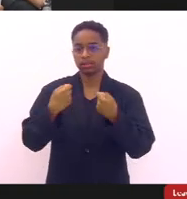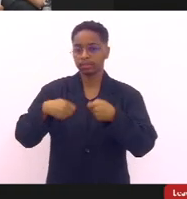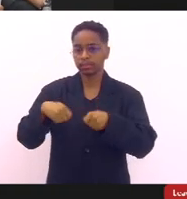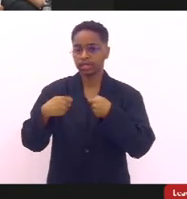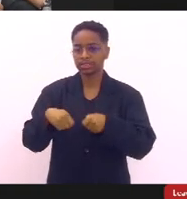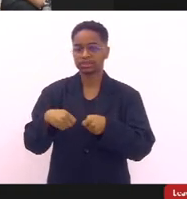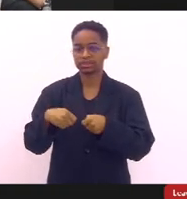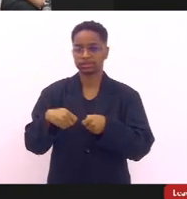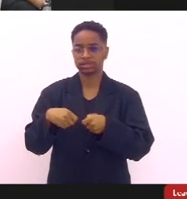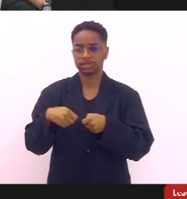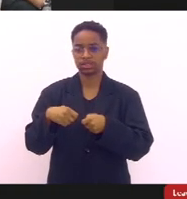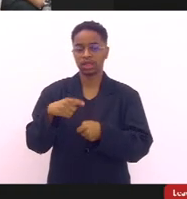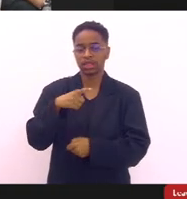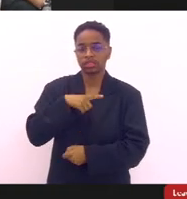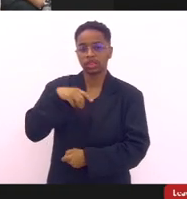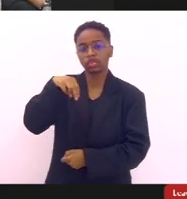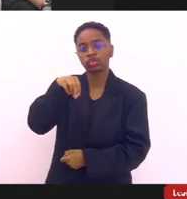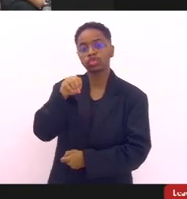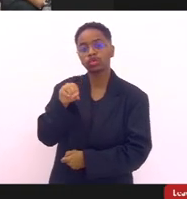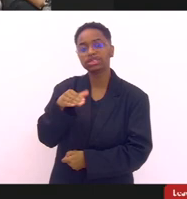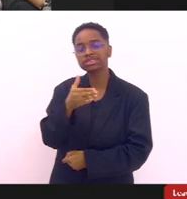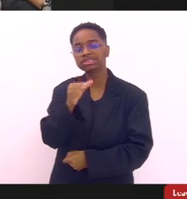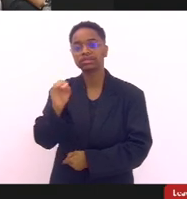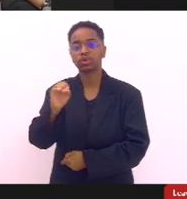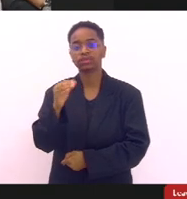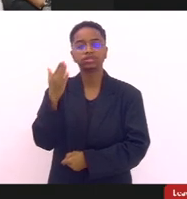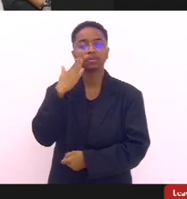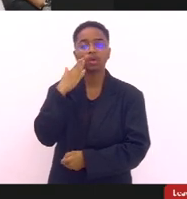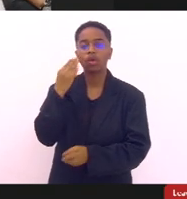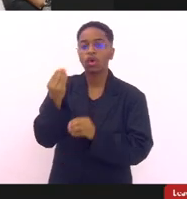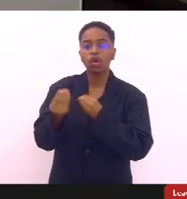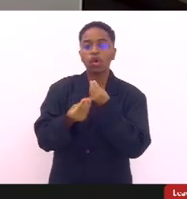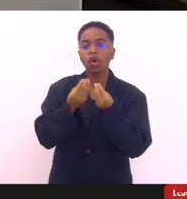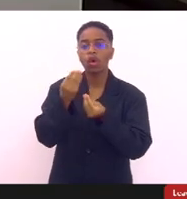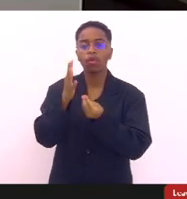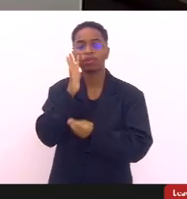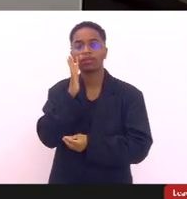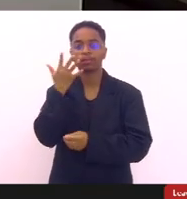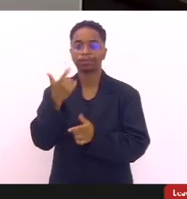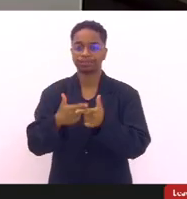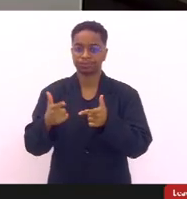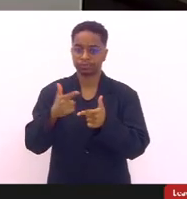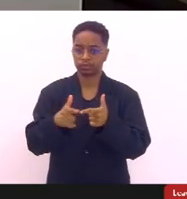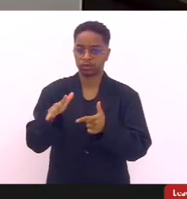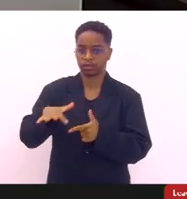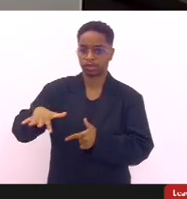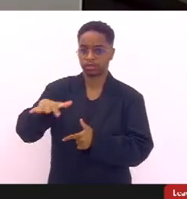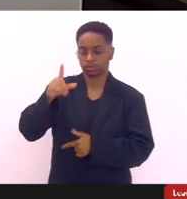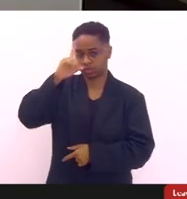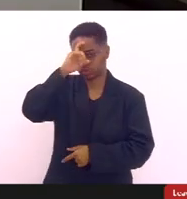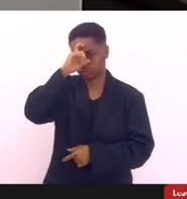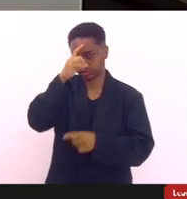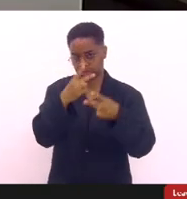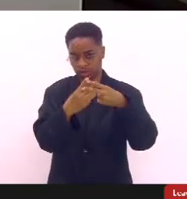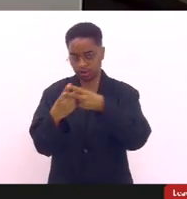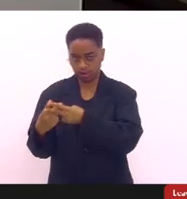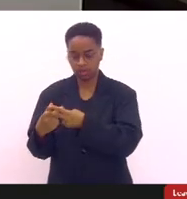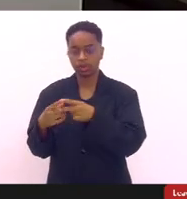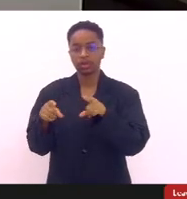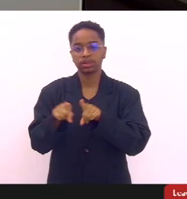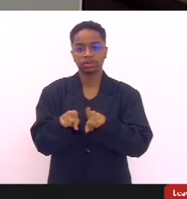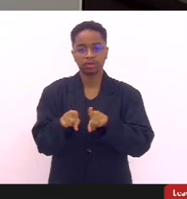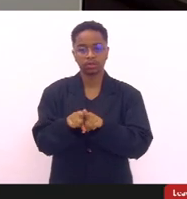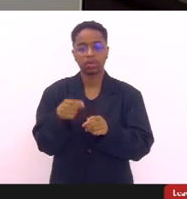de noção, né? De como vai ser da solução do problema do sanatório penal, né? e